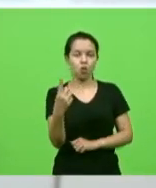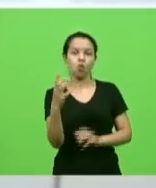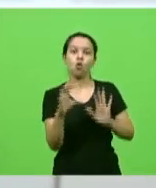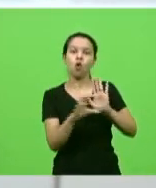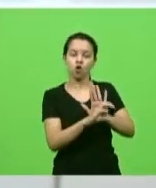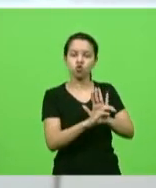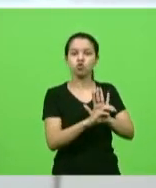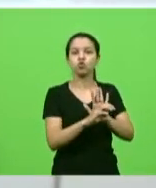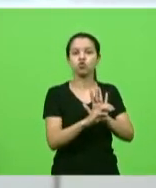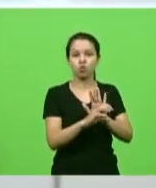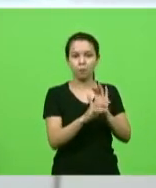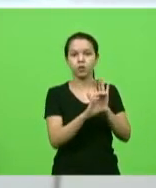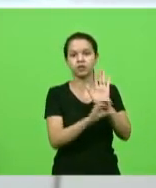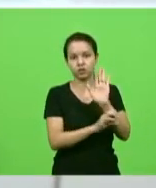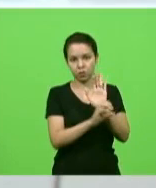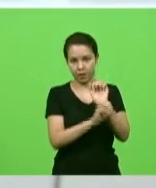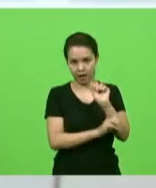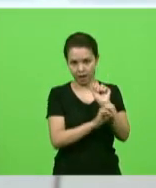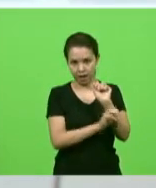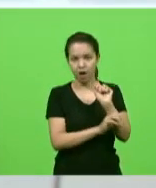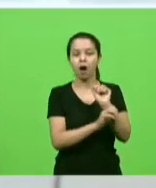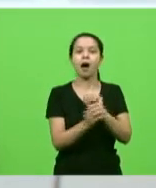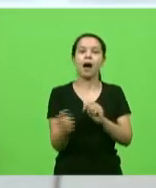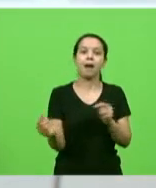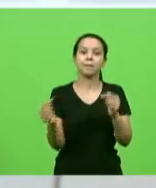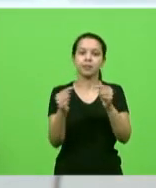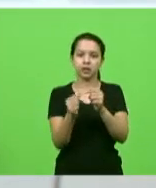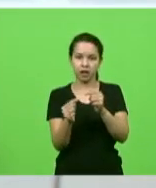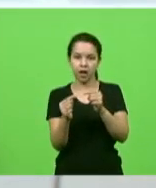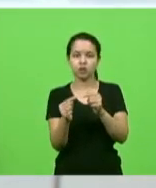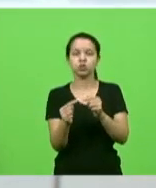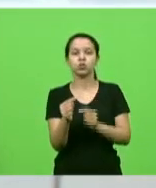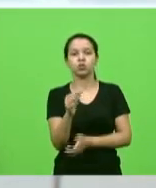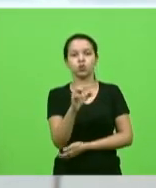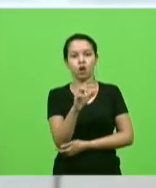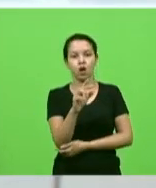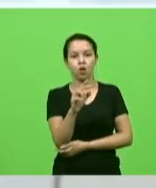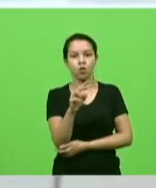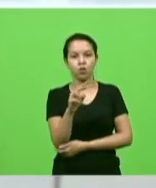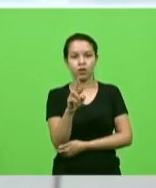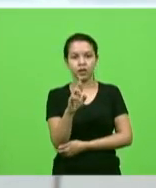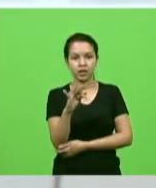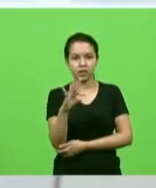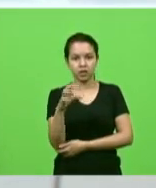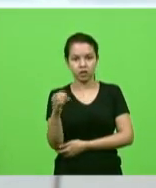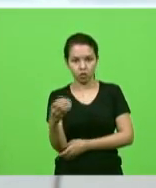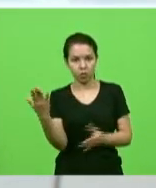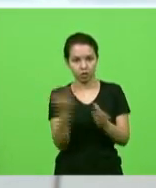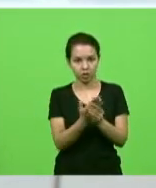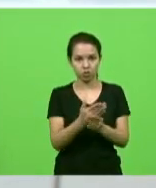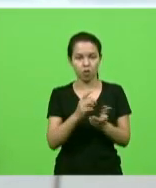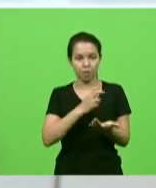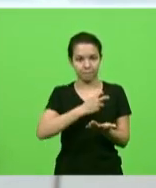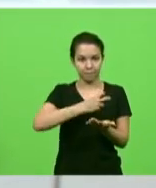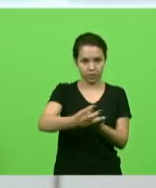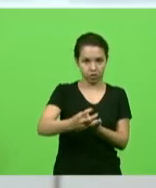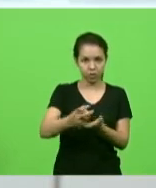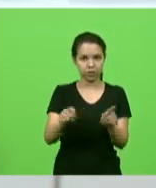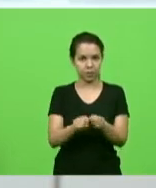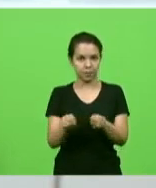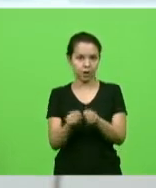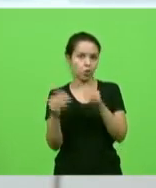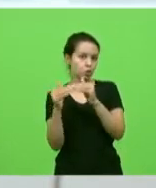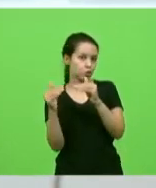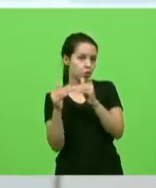Processo Penal aplicável subsidiariamente ao rito processual do impeachment em consonância com as disposições